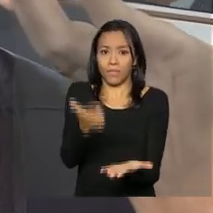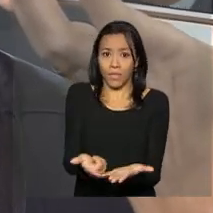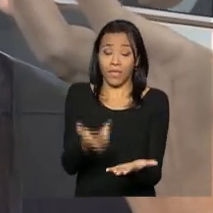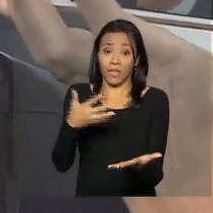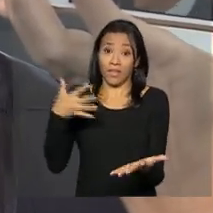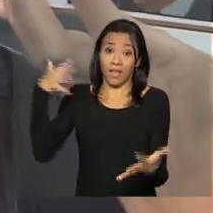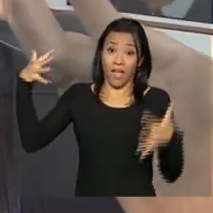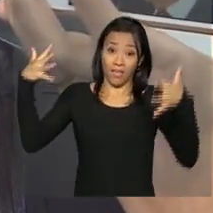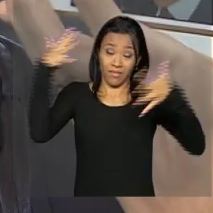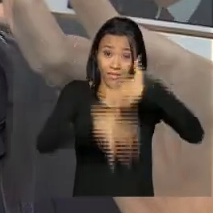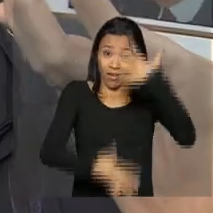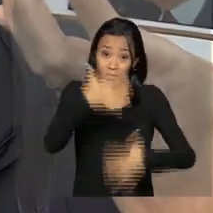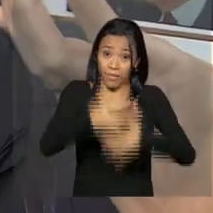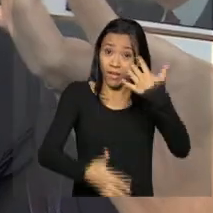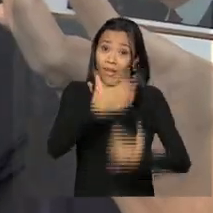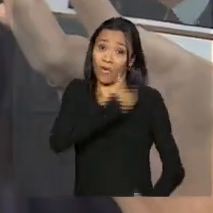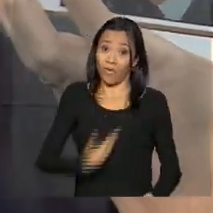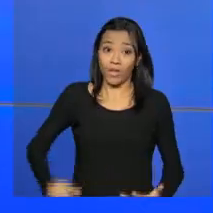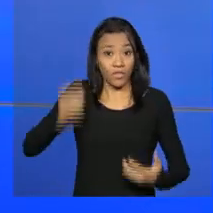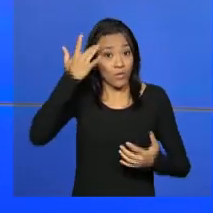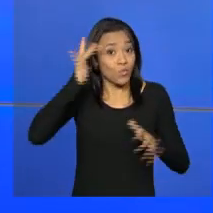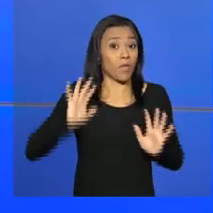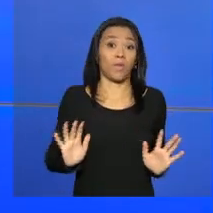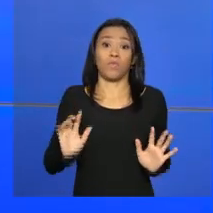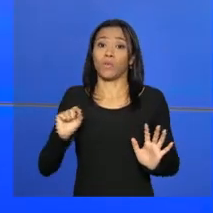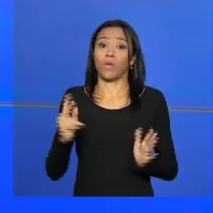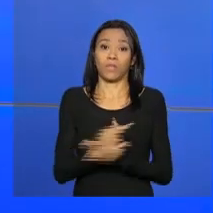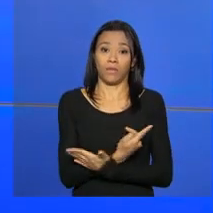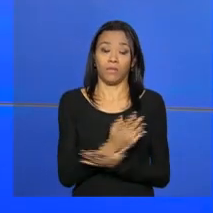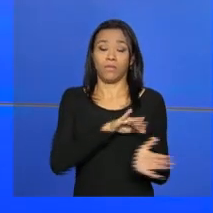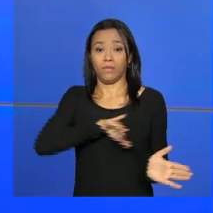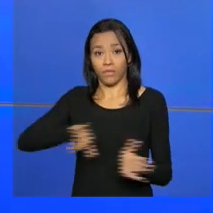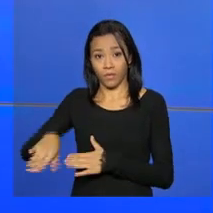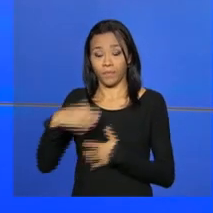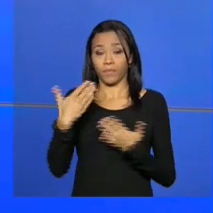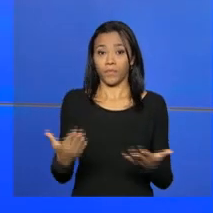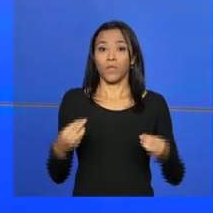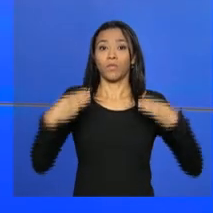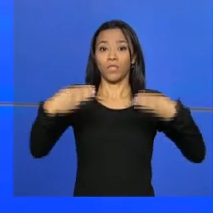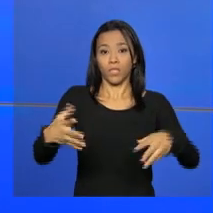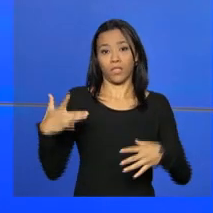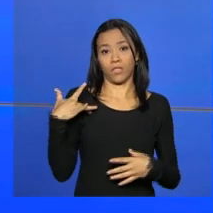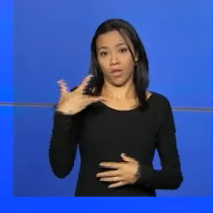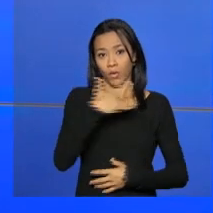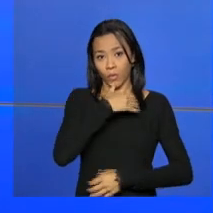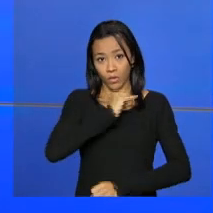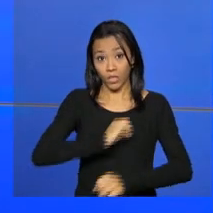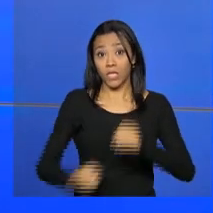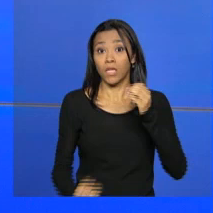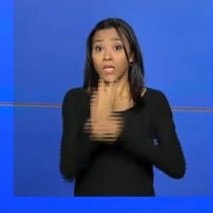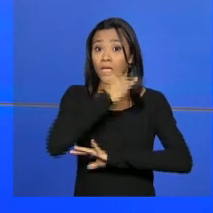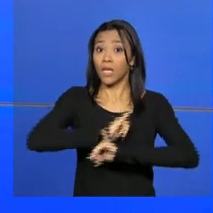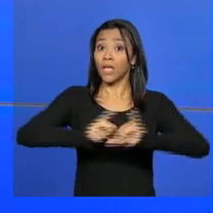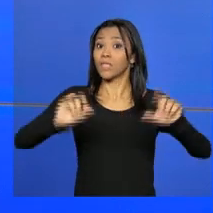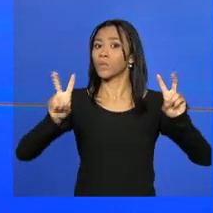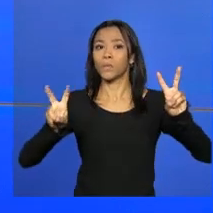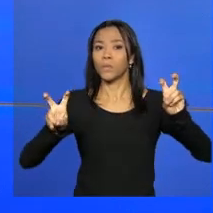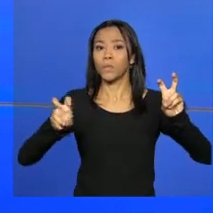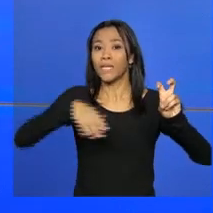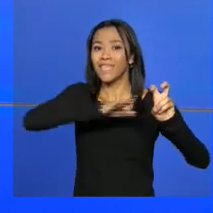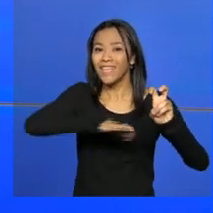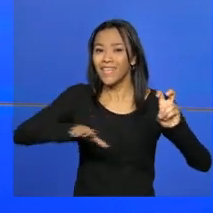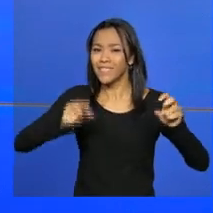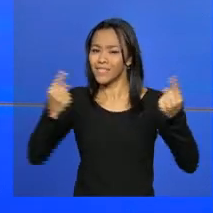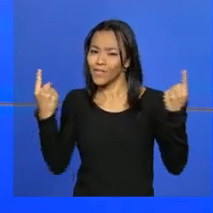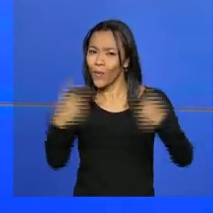governança pátria? Nós não sabemos. O Ministério da Saúde lança a série educativa Crianças contra Zika,